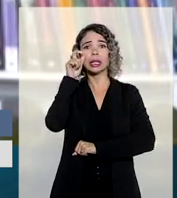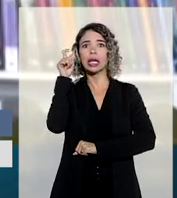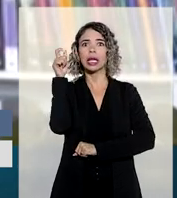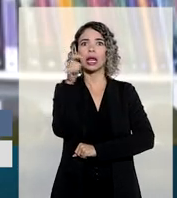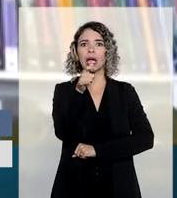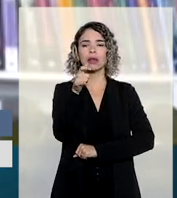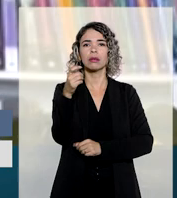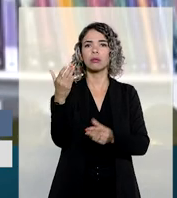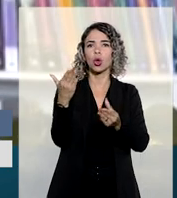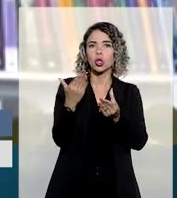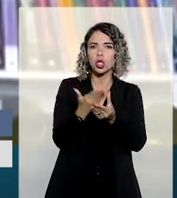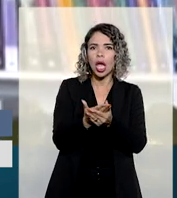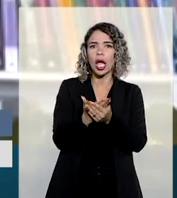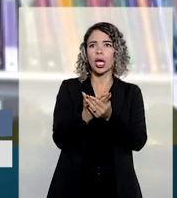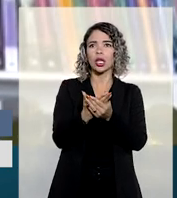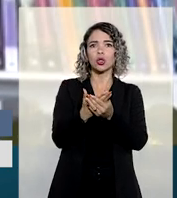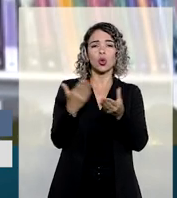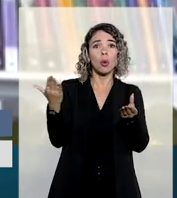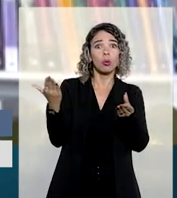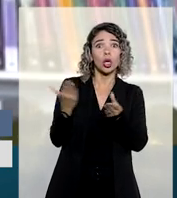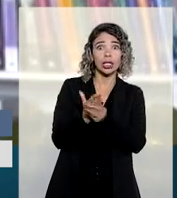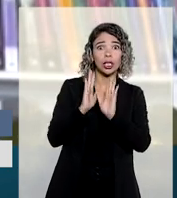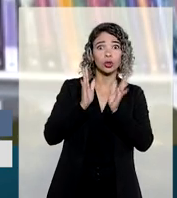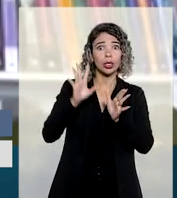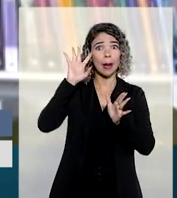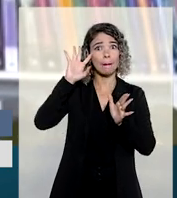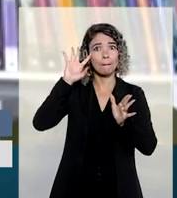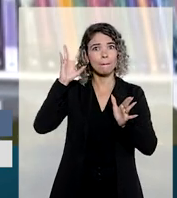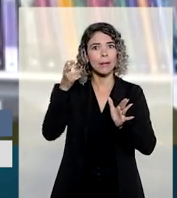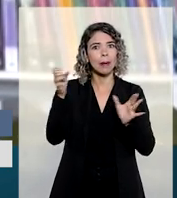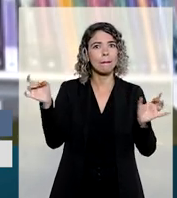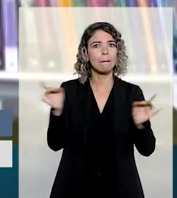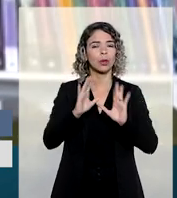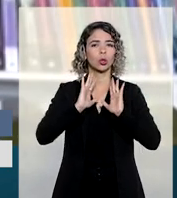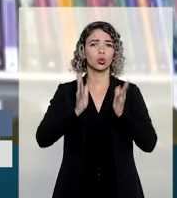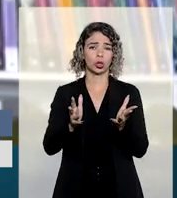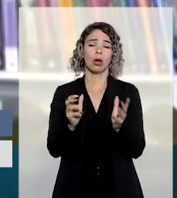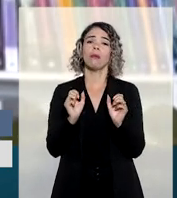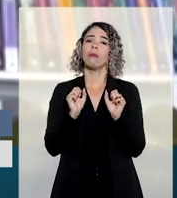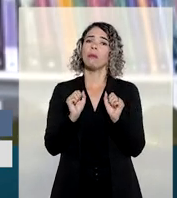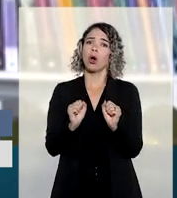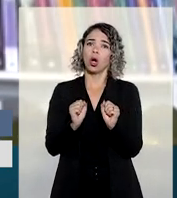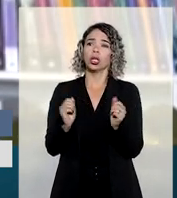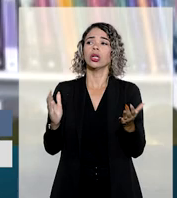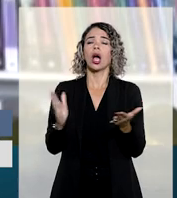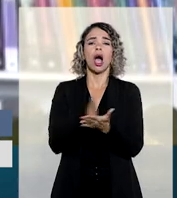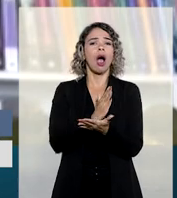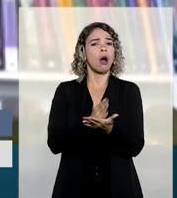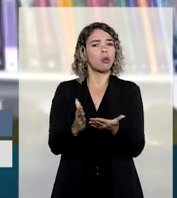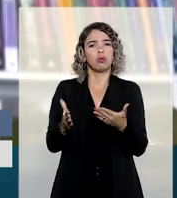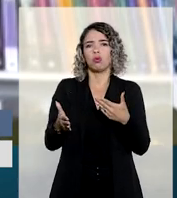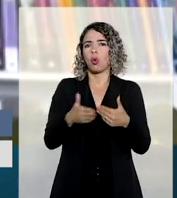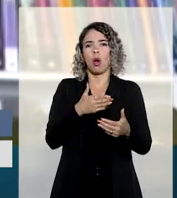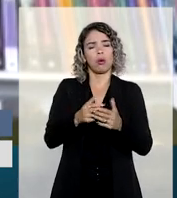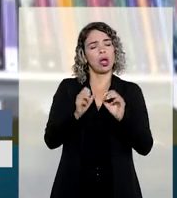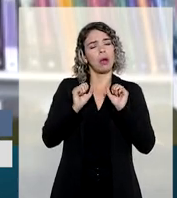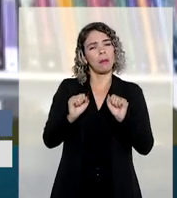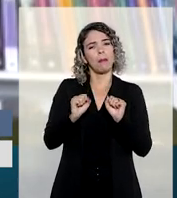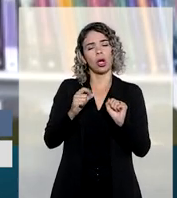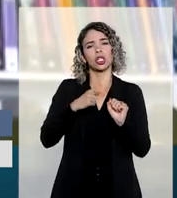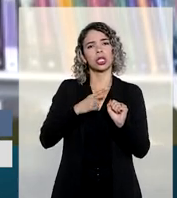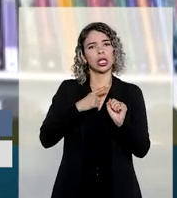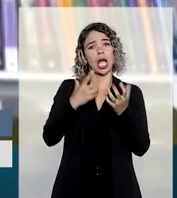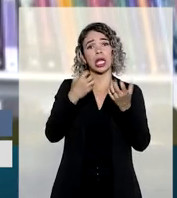coisa julgada, enfim, são todas matérias de ordem pública porque podem ser conhecidas de ofício, ou seja, independentemente de pedido da